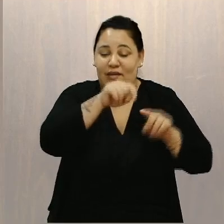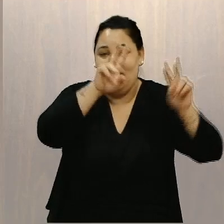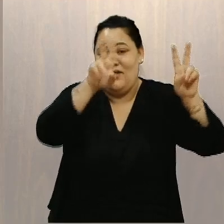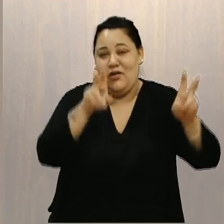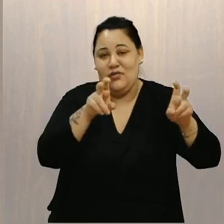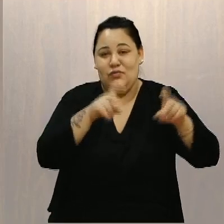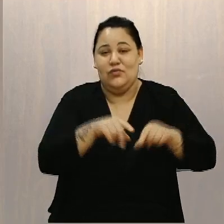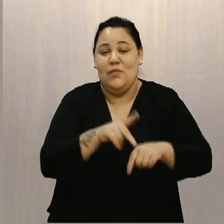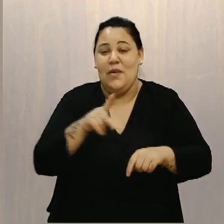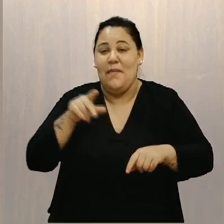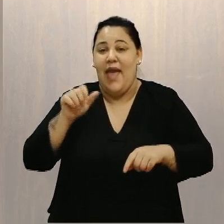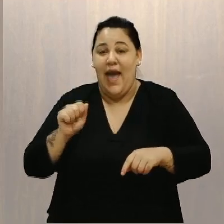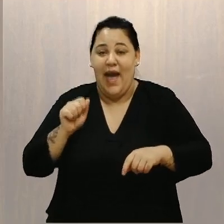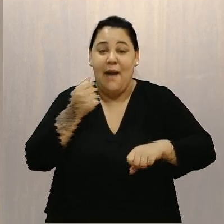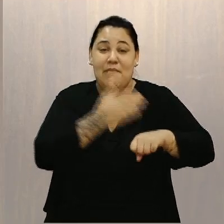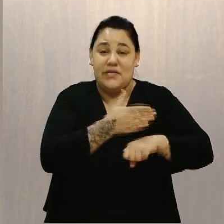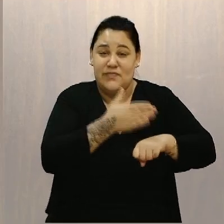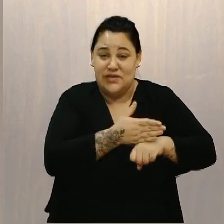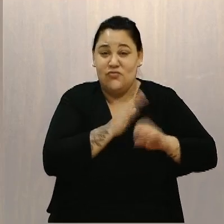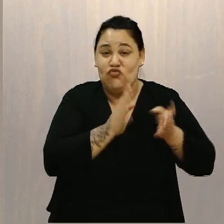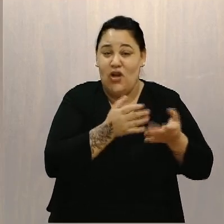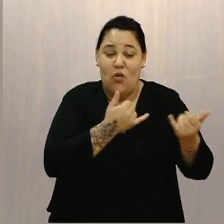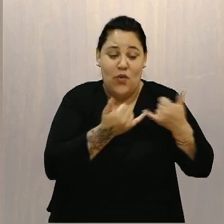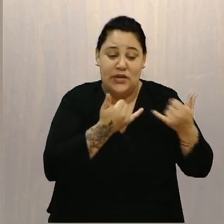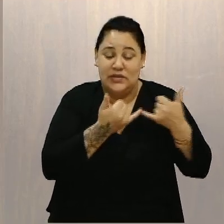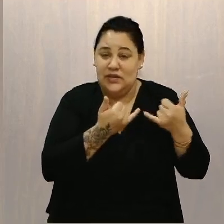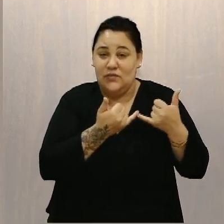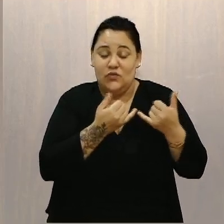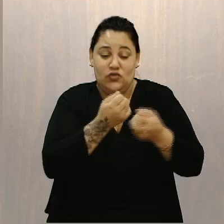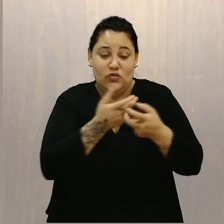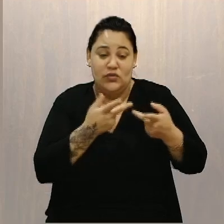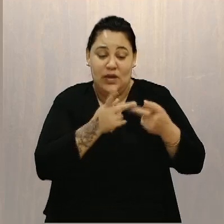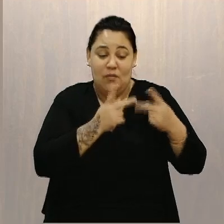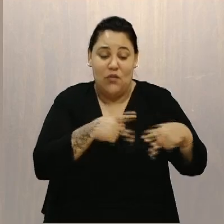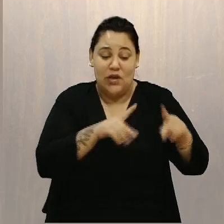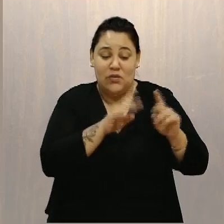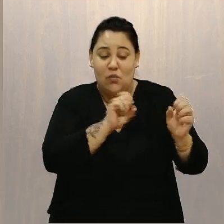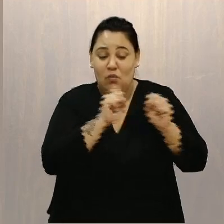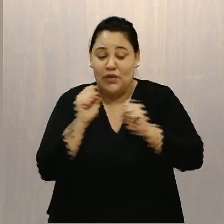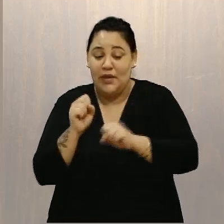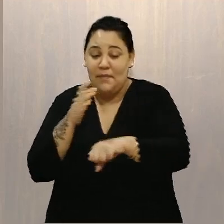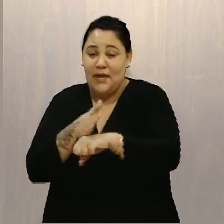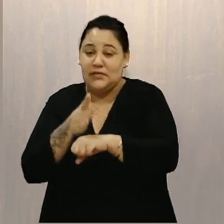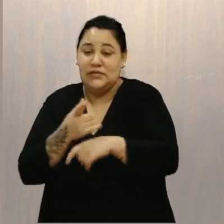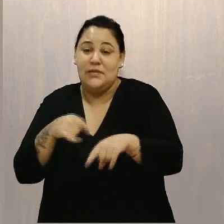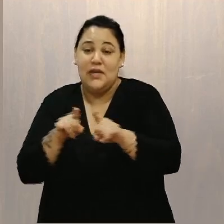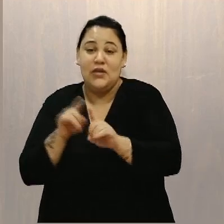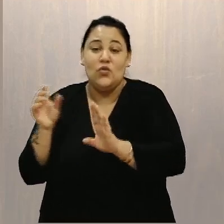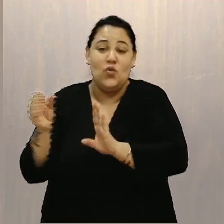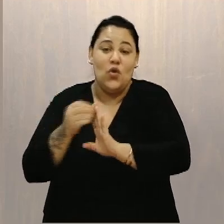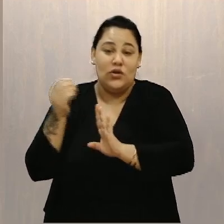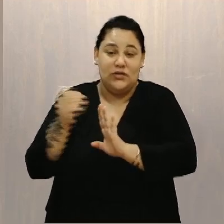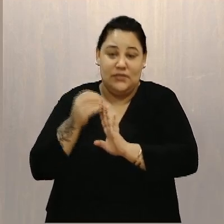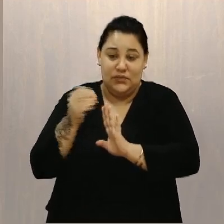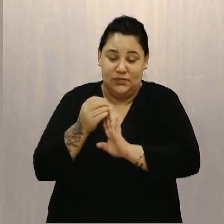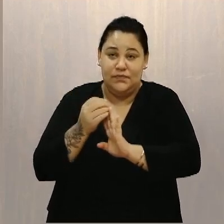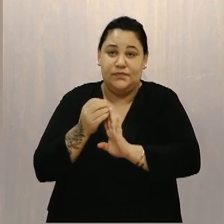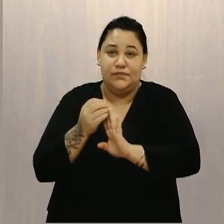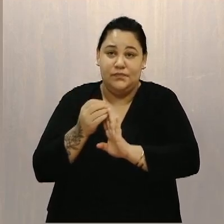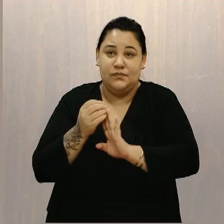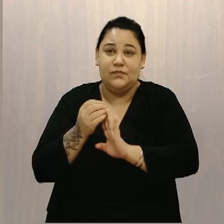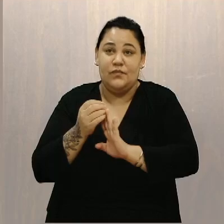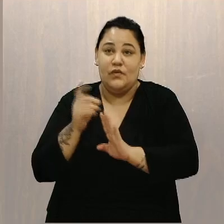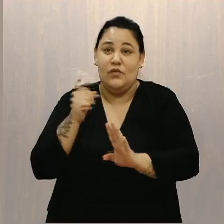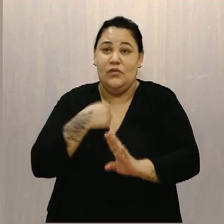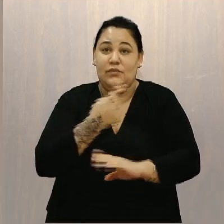O PPA participativo já é um exemplo disso, é o povo podendo participar do orçamento do